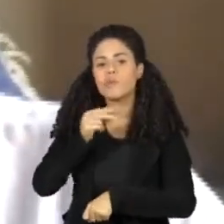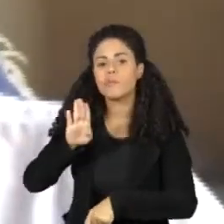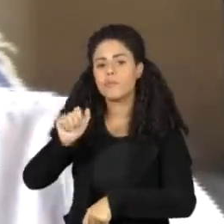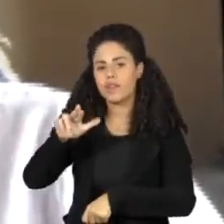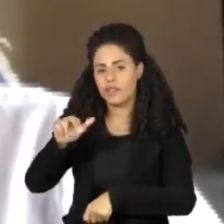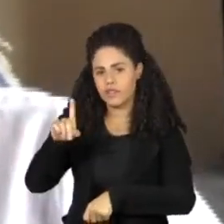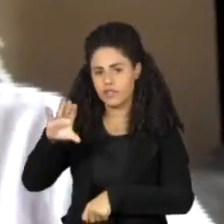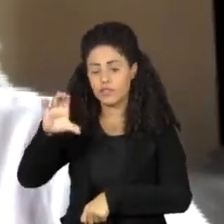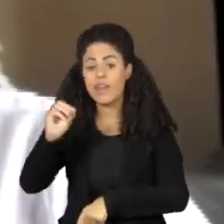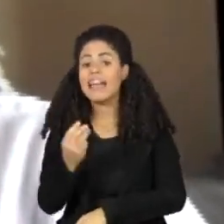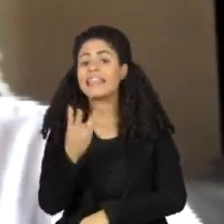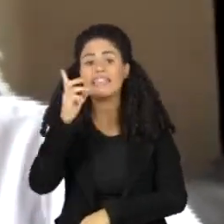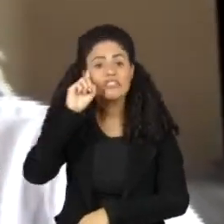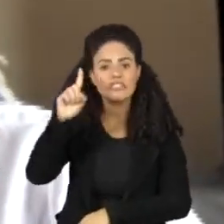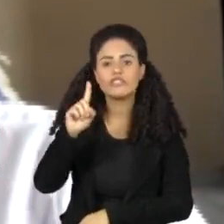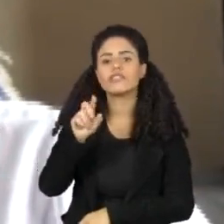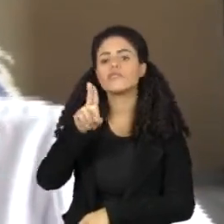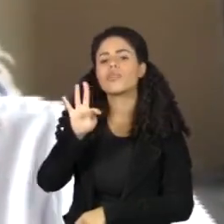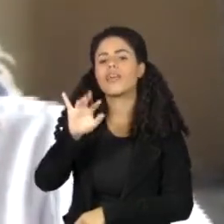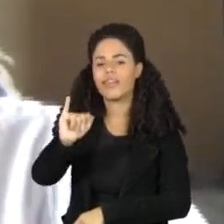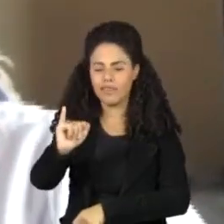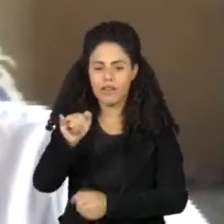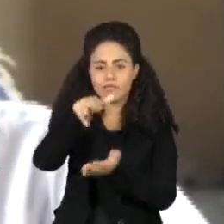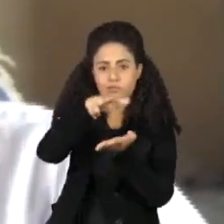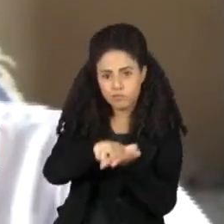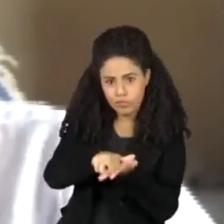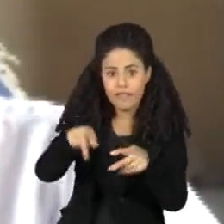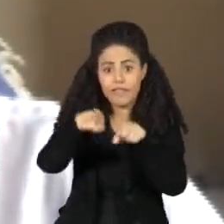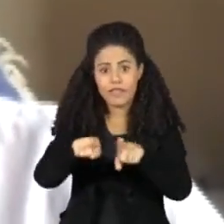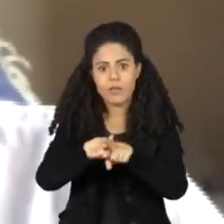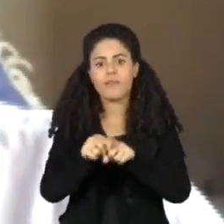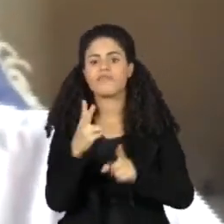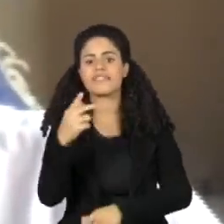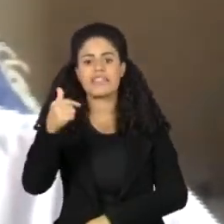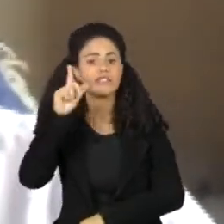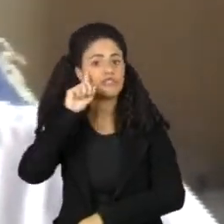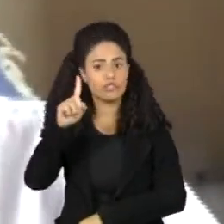UTI e a minha menina, Maria Fernanda, ficou 27 dias na UTI.